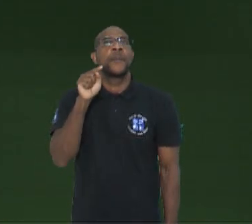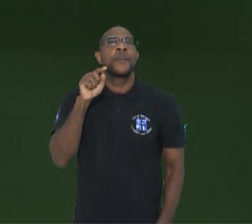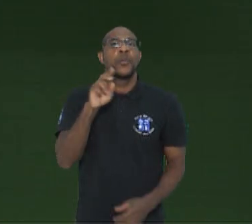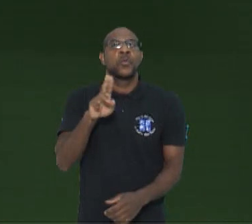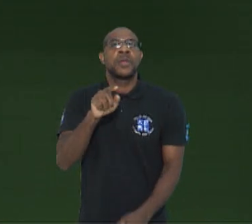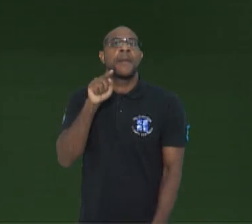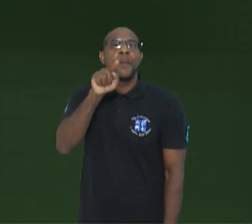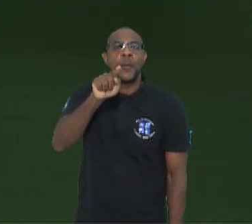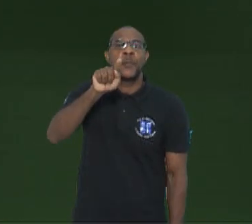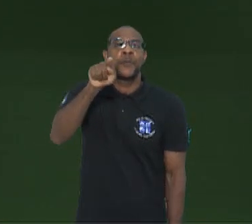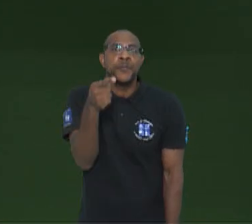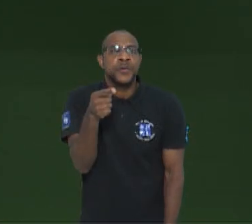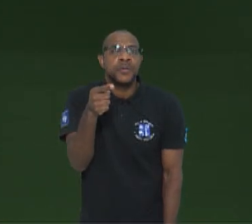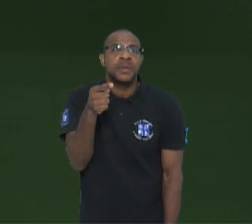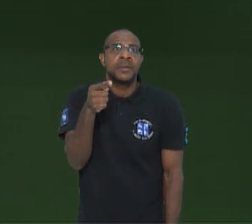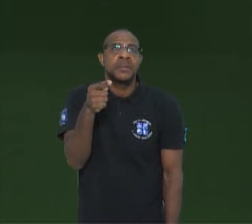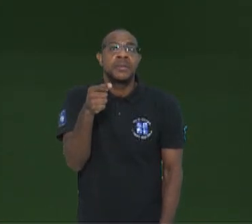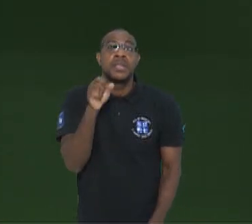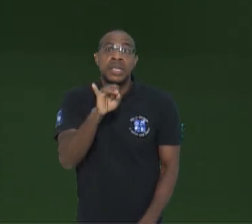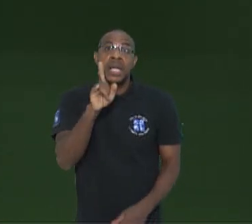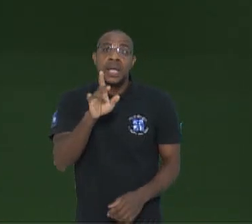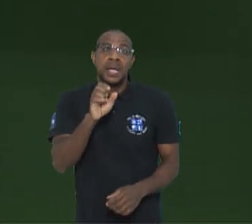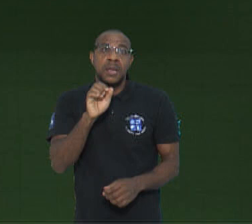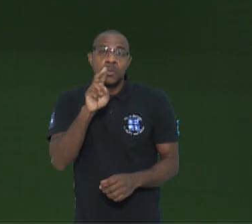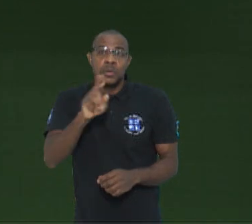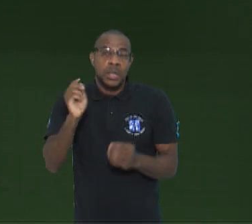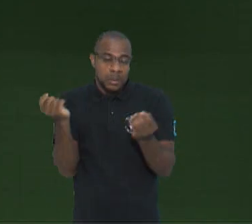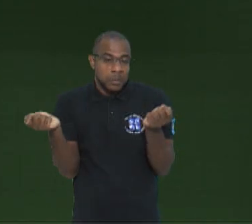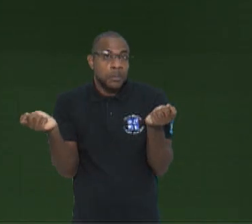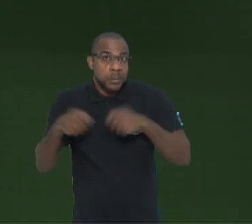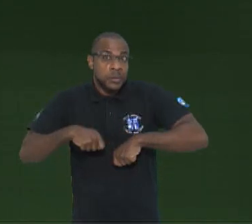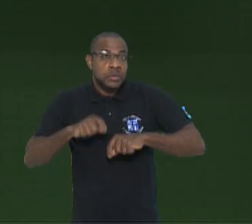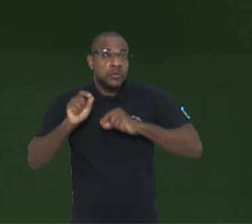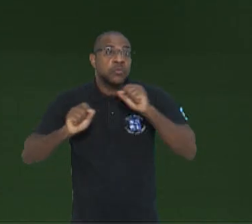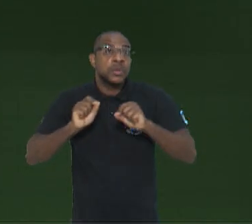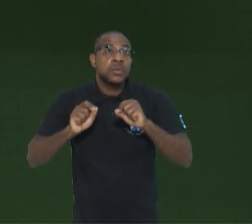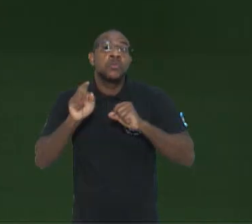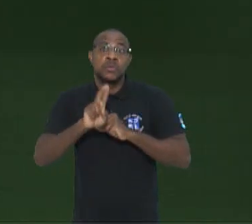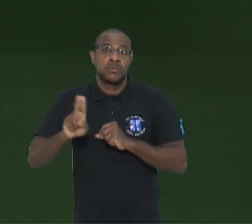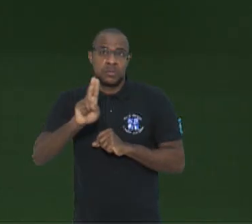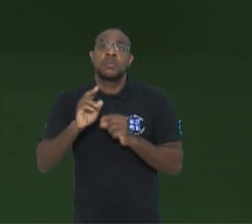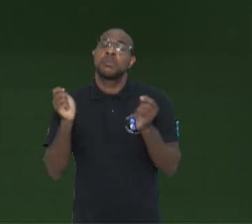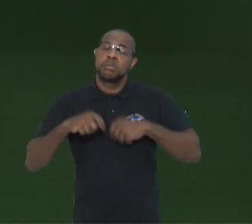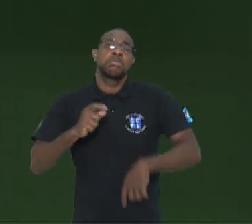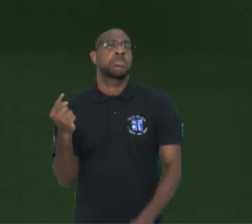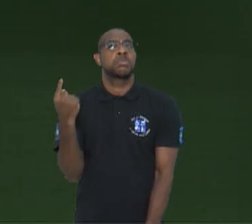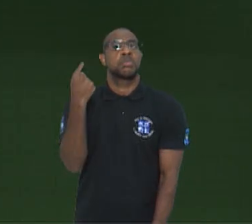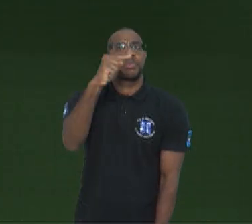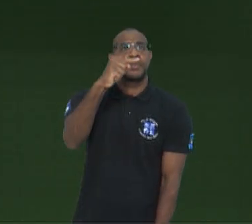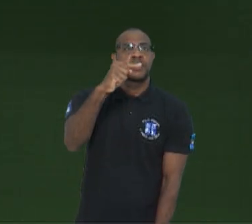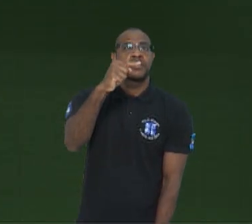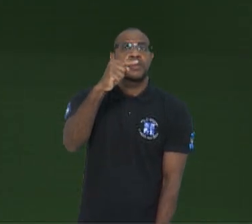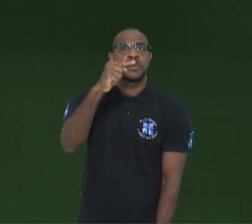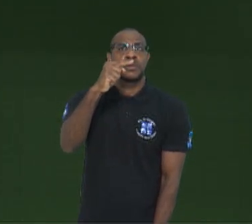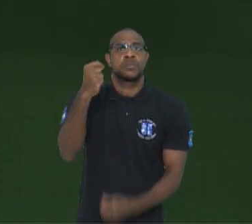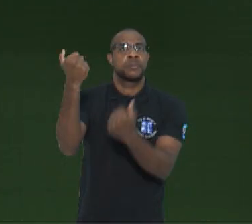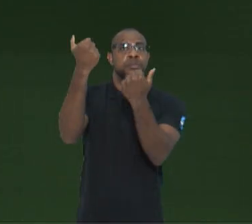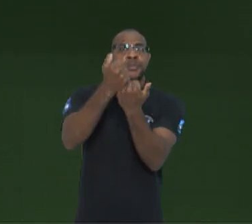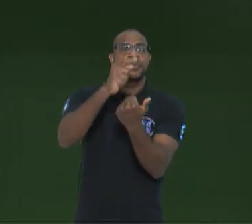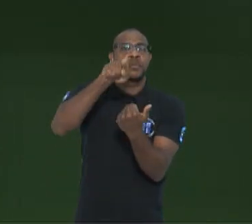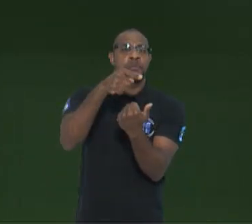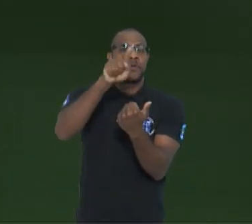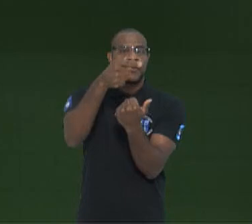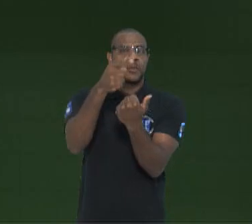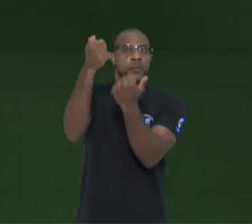e vírgula. Quando é possível, nós podemos sim utilizar o travessão ali no lugar da vírgula,